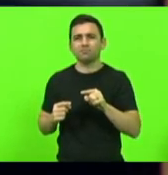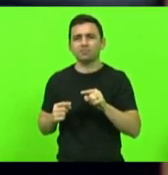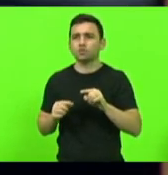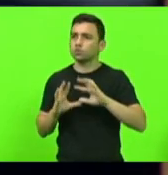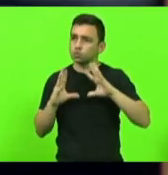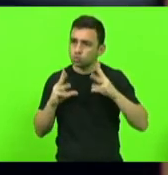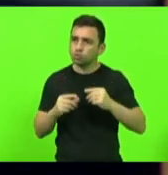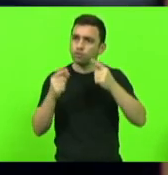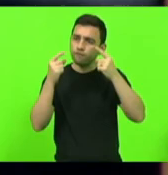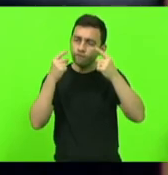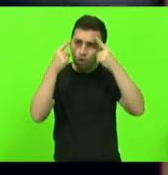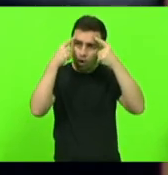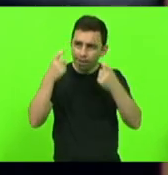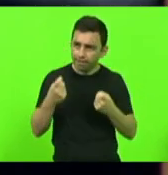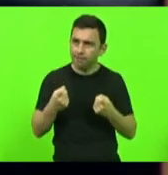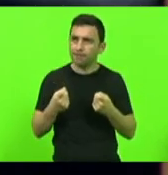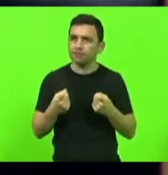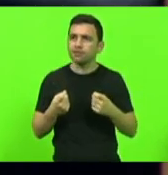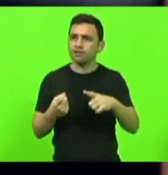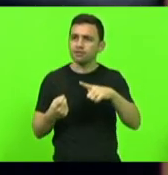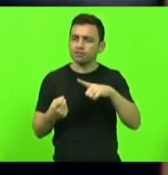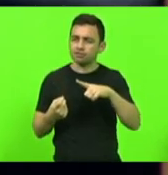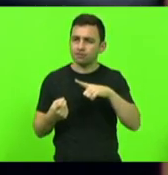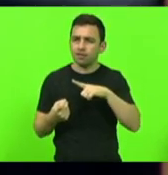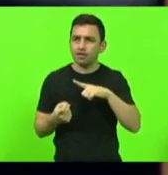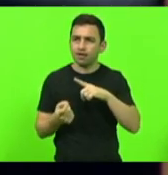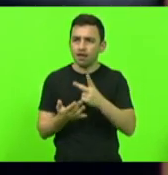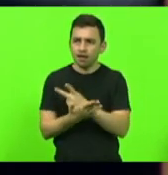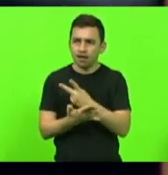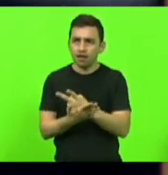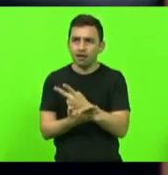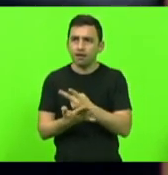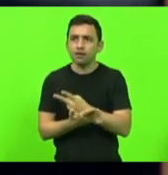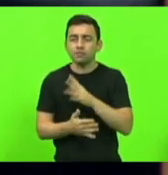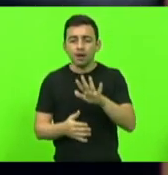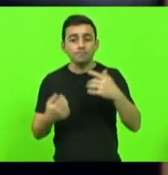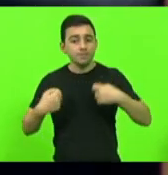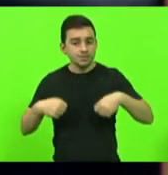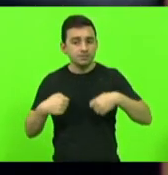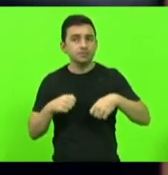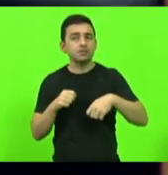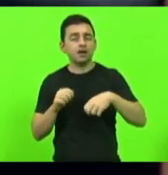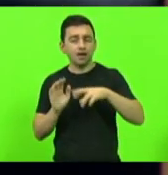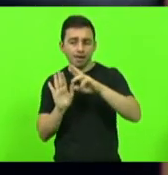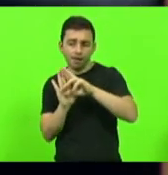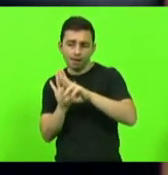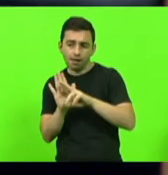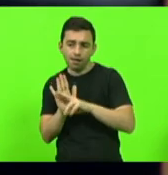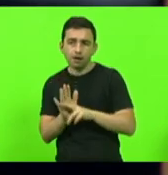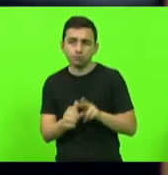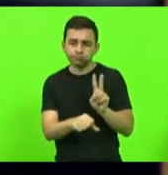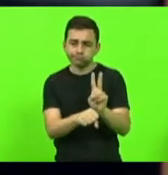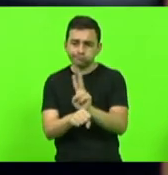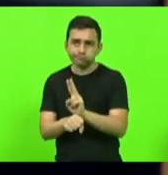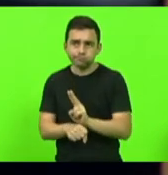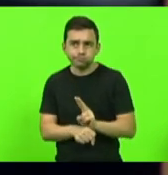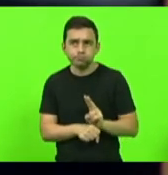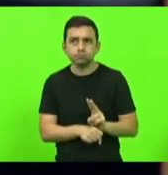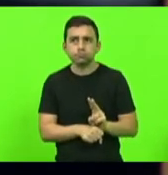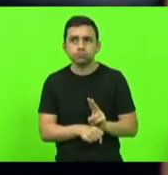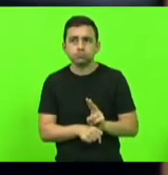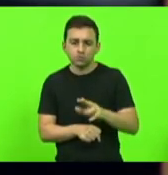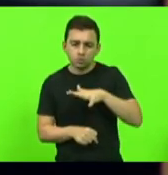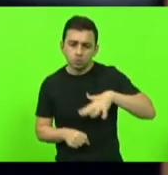violência é violência. Mas nós temos que criar mecanismo de proteção ao